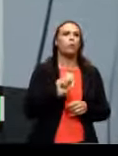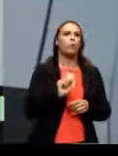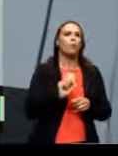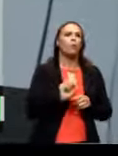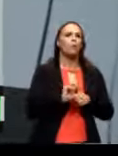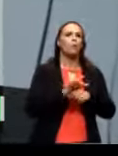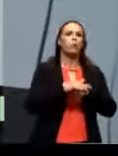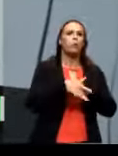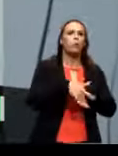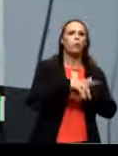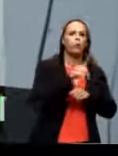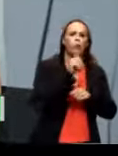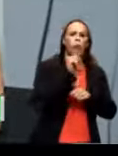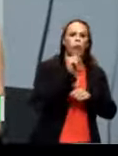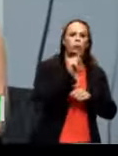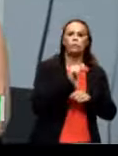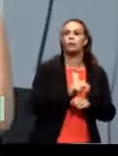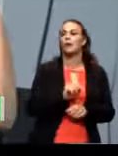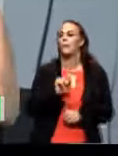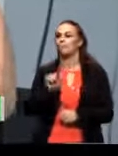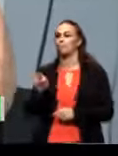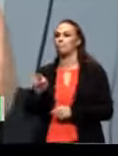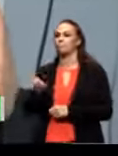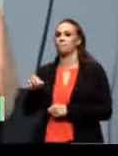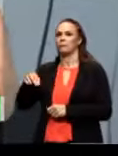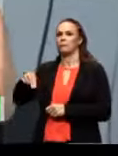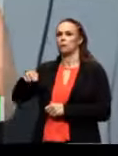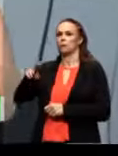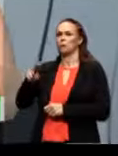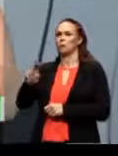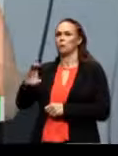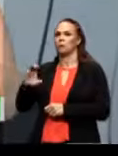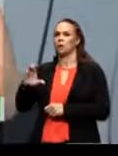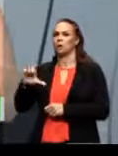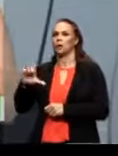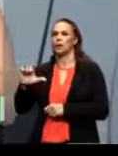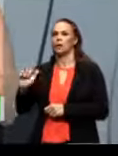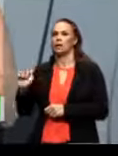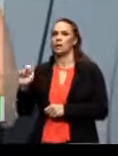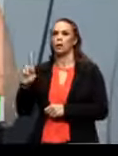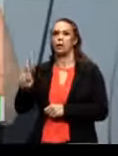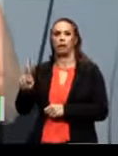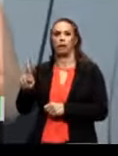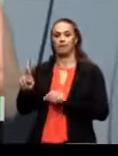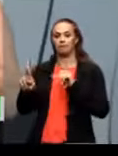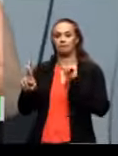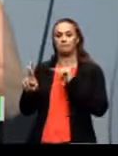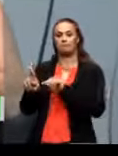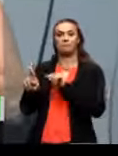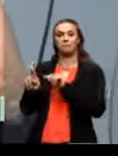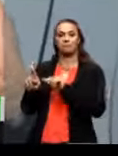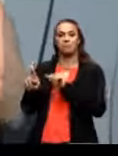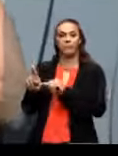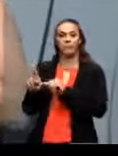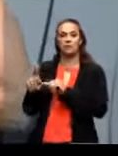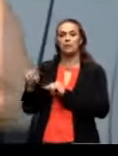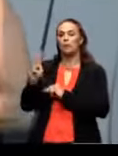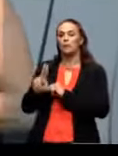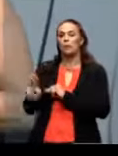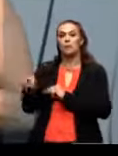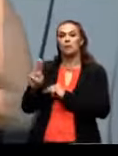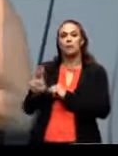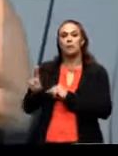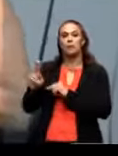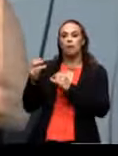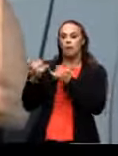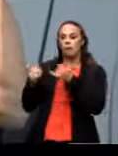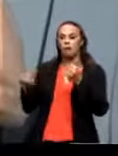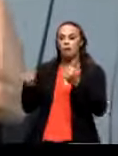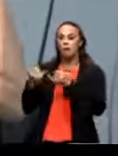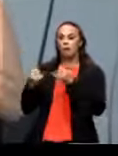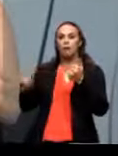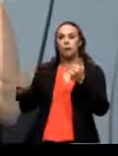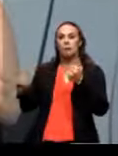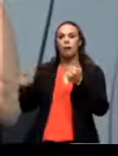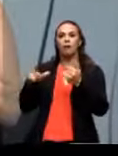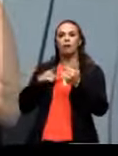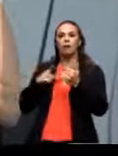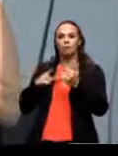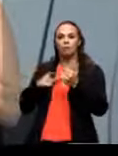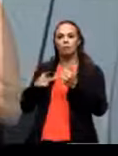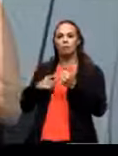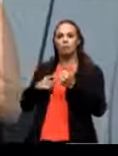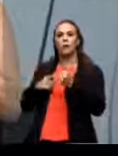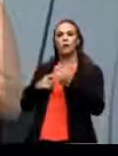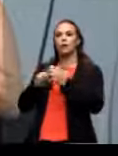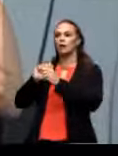Tá, a usina nuclear, gente, vamos pensar, ela vai utilizar ali energia dentro do núcleo, né? Acontecem fissões ali dentro